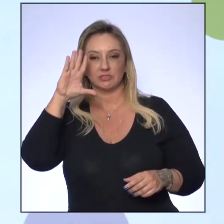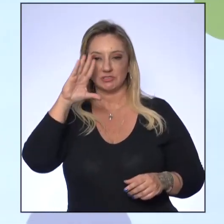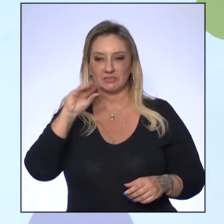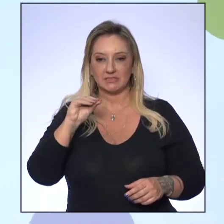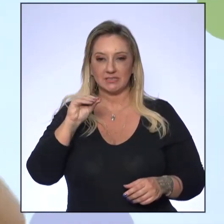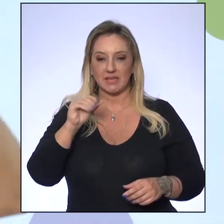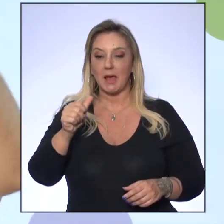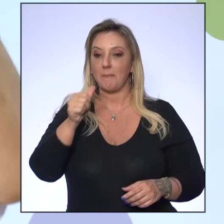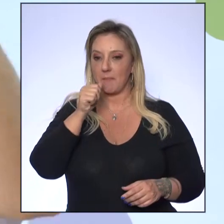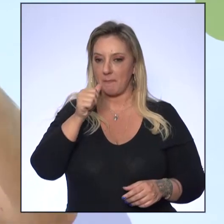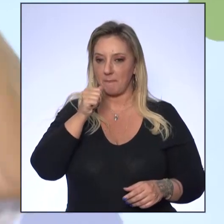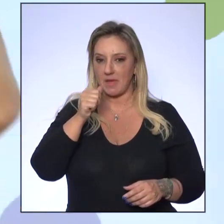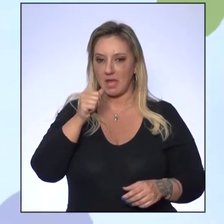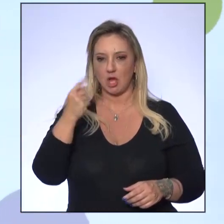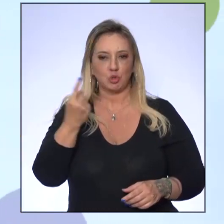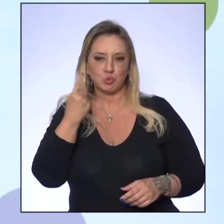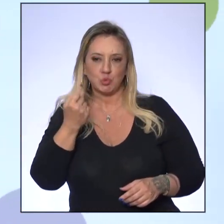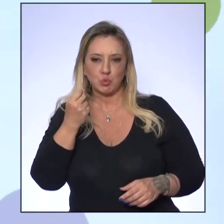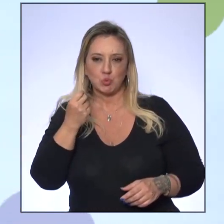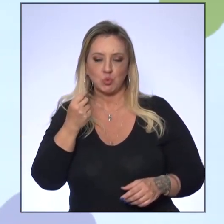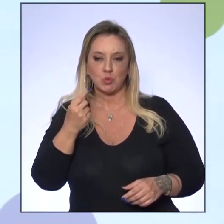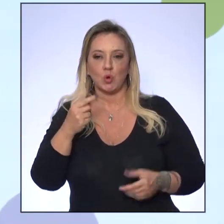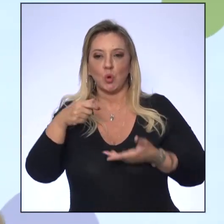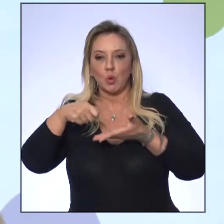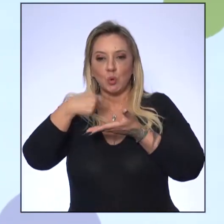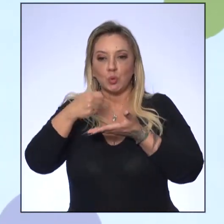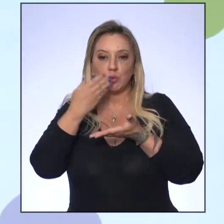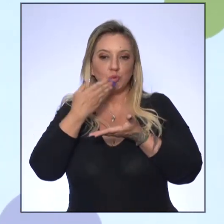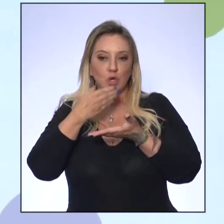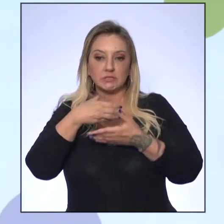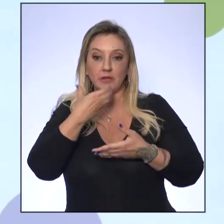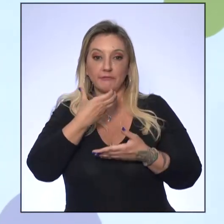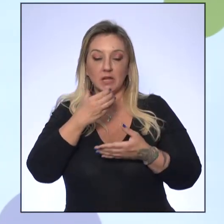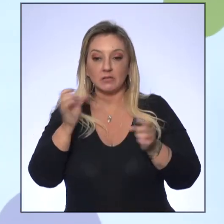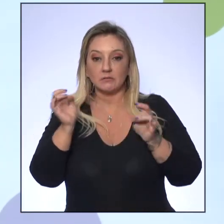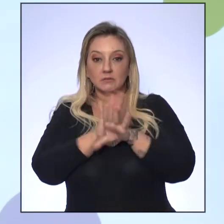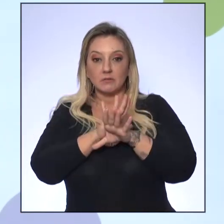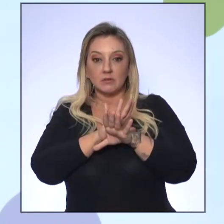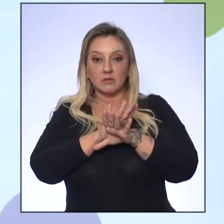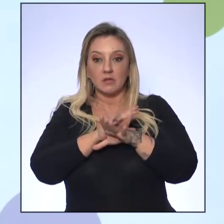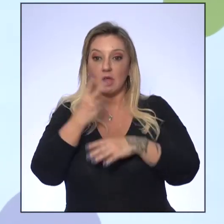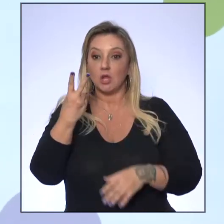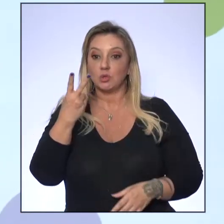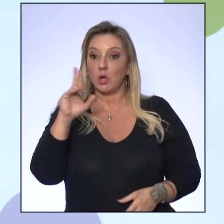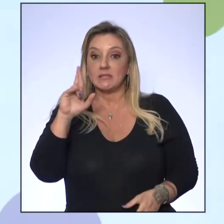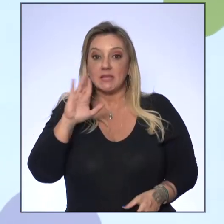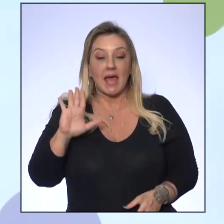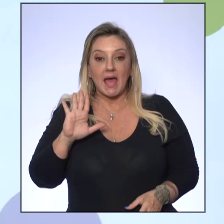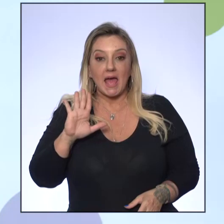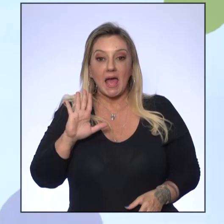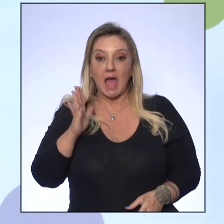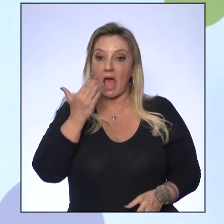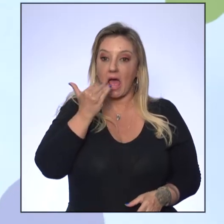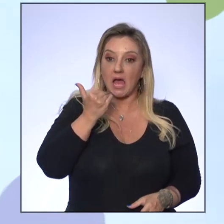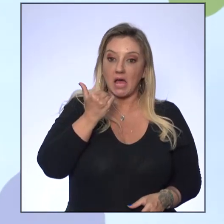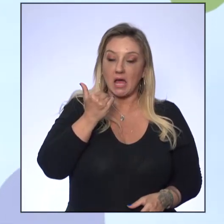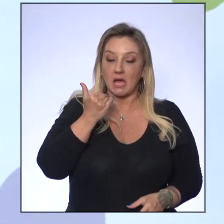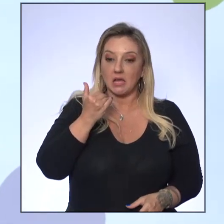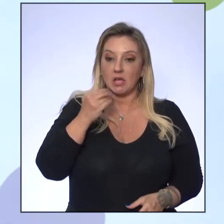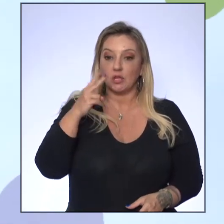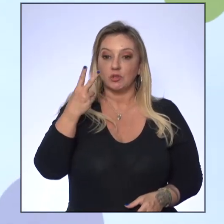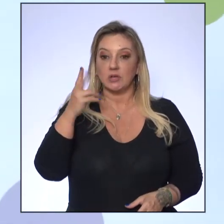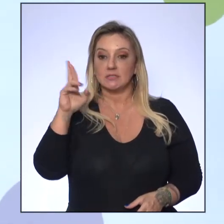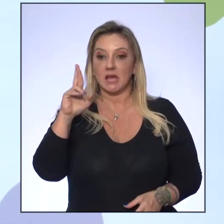Refeição, bebida, que é um suco, e mais uma sobremesa, uma fruta. Refeição completa custa R$2 para o almoço, R$2 na